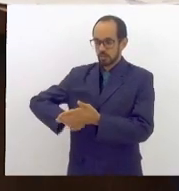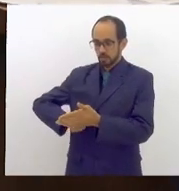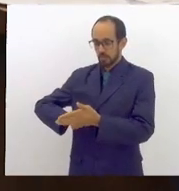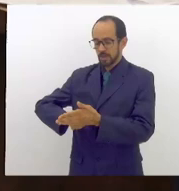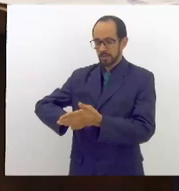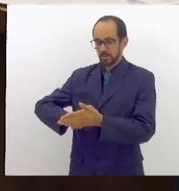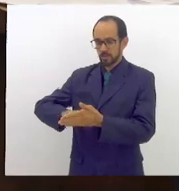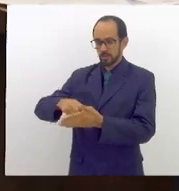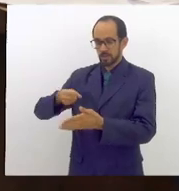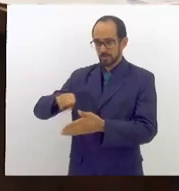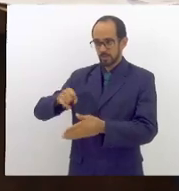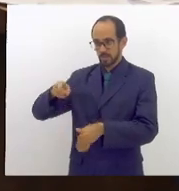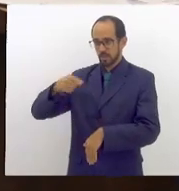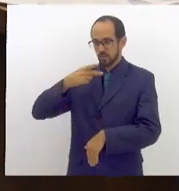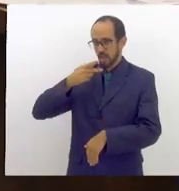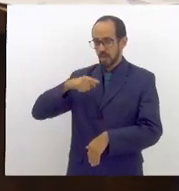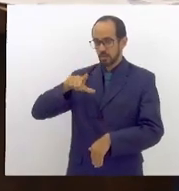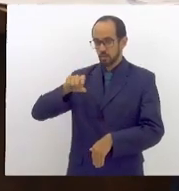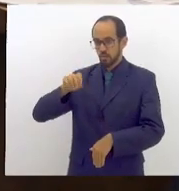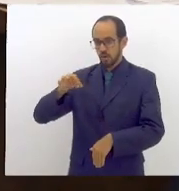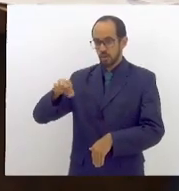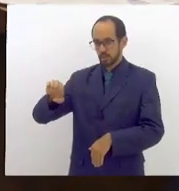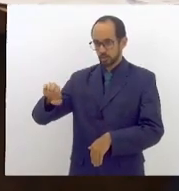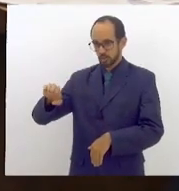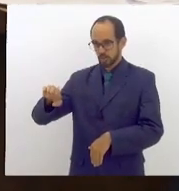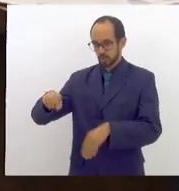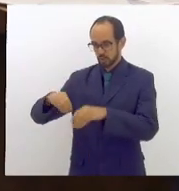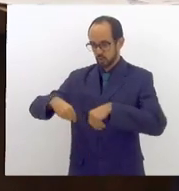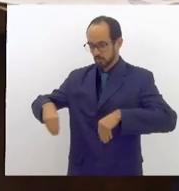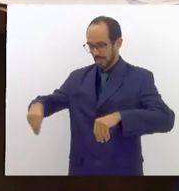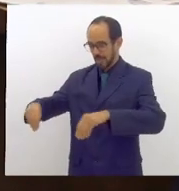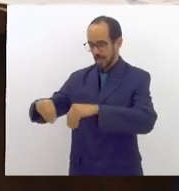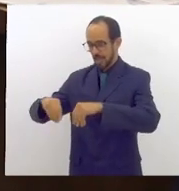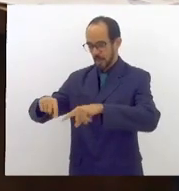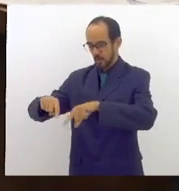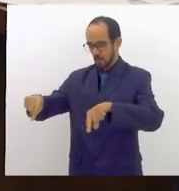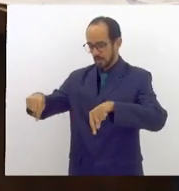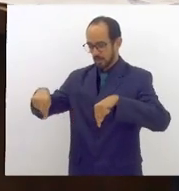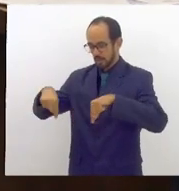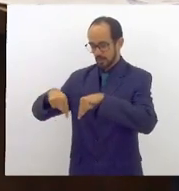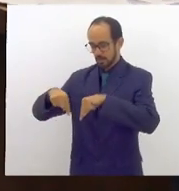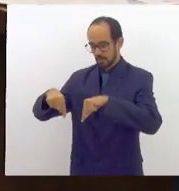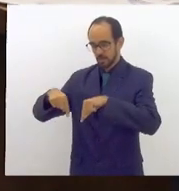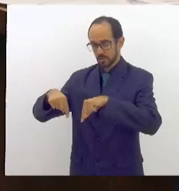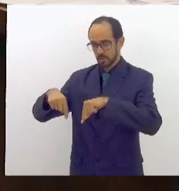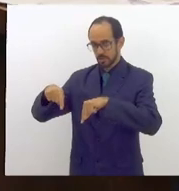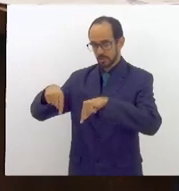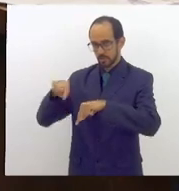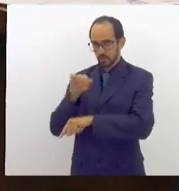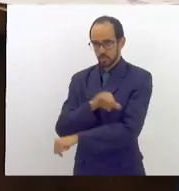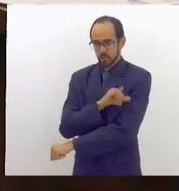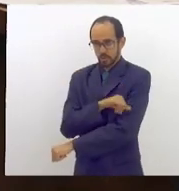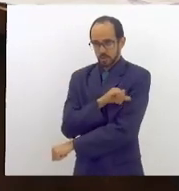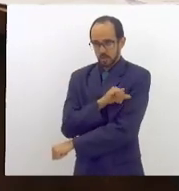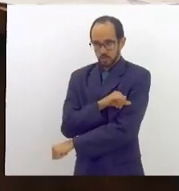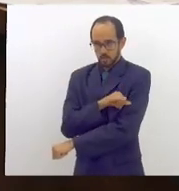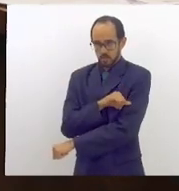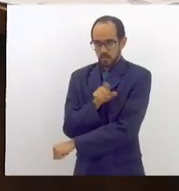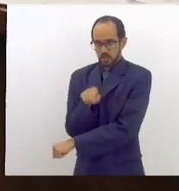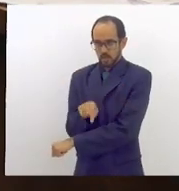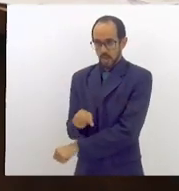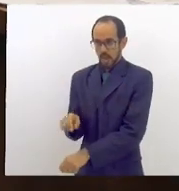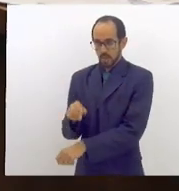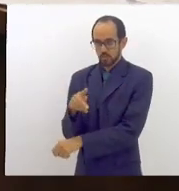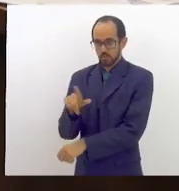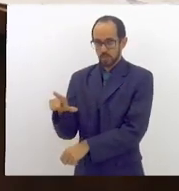um lote de uma quadra principalmente no município do Rio de Janeiro pertence sempre pertencente